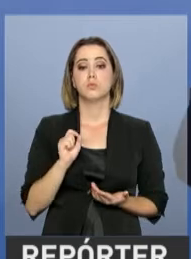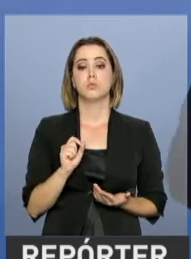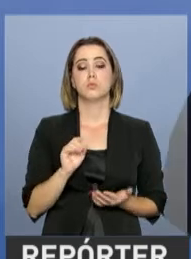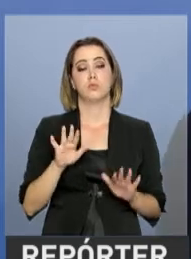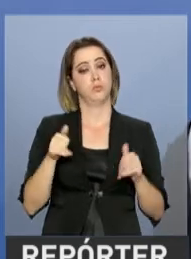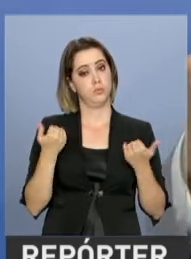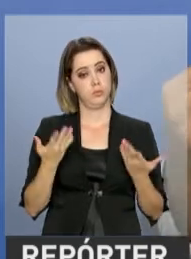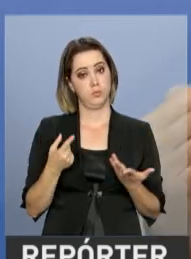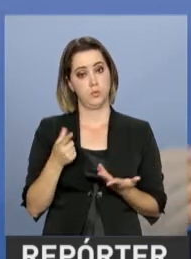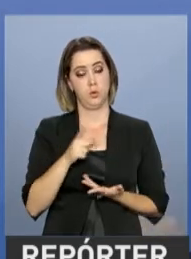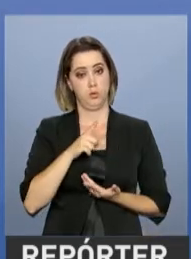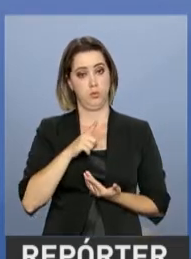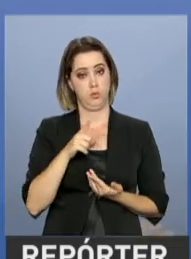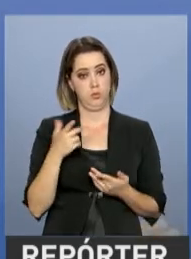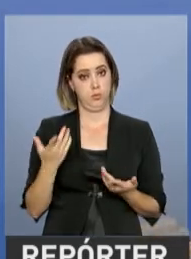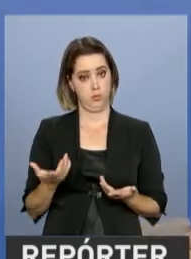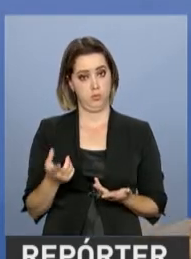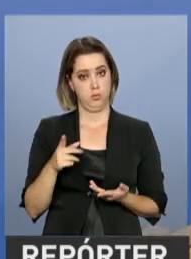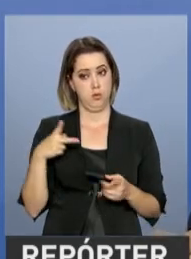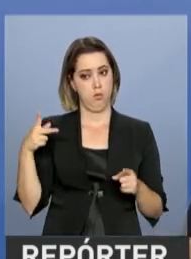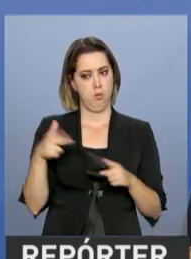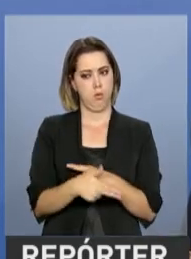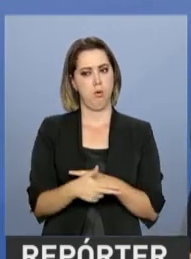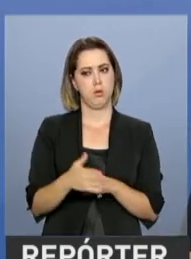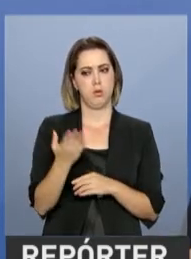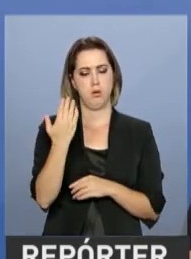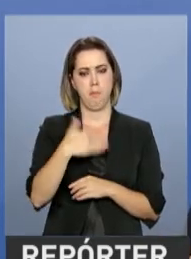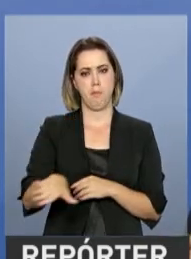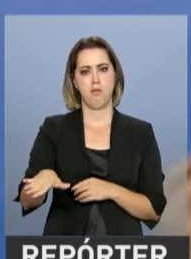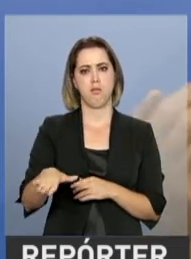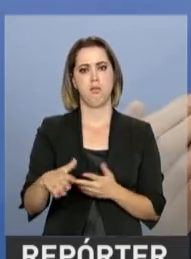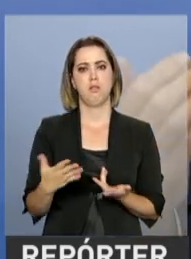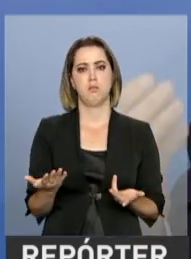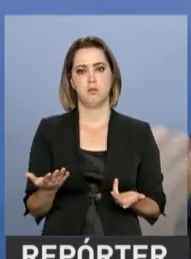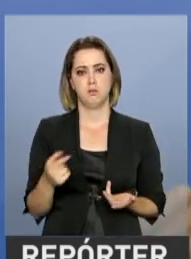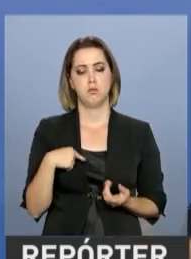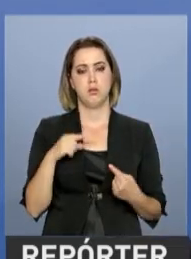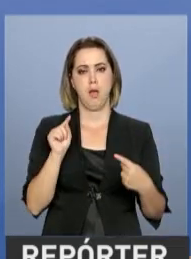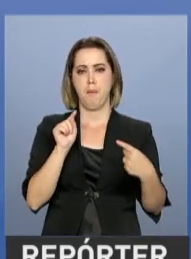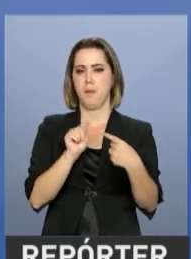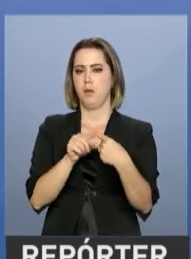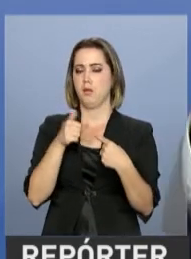então não estamos cortando pela metade a meta